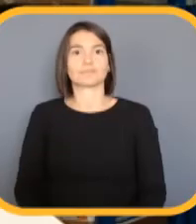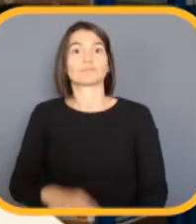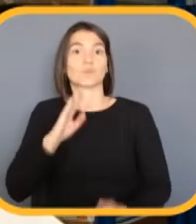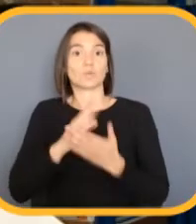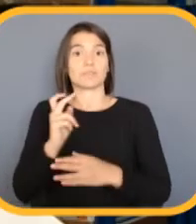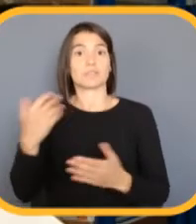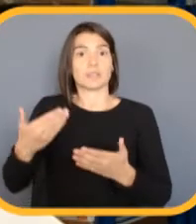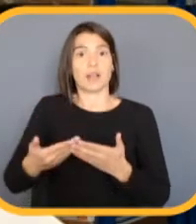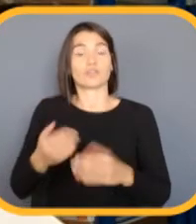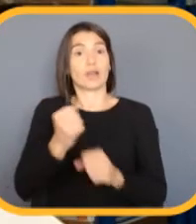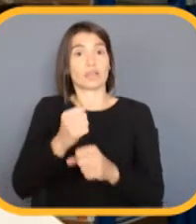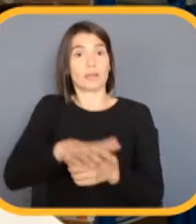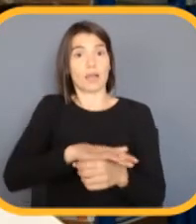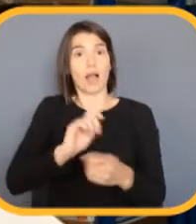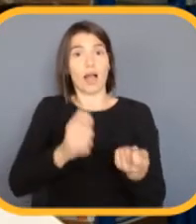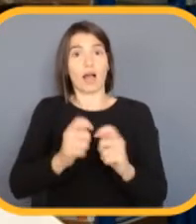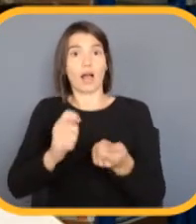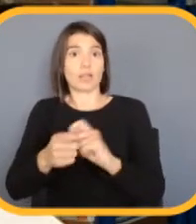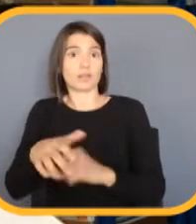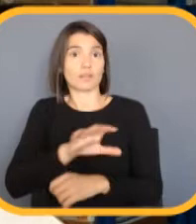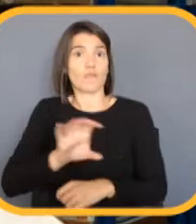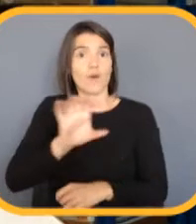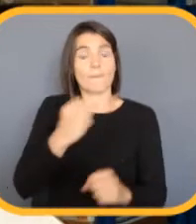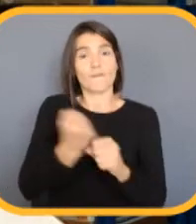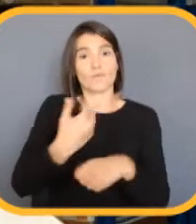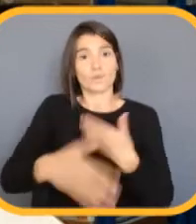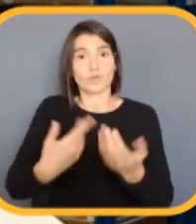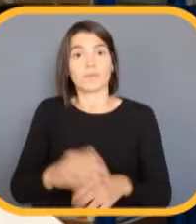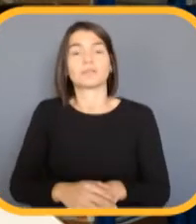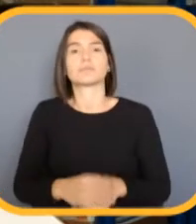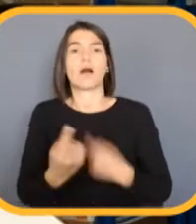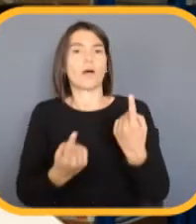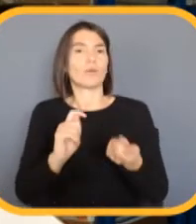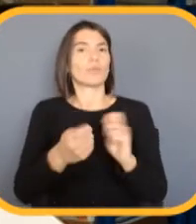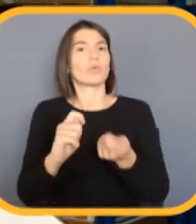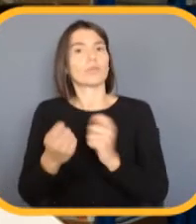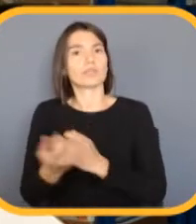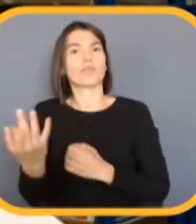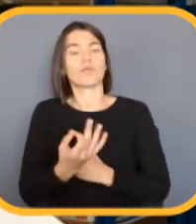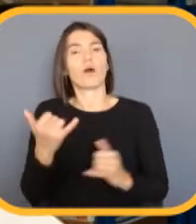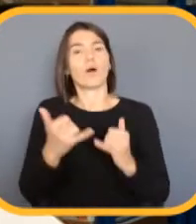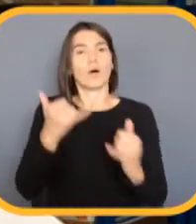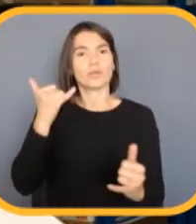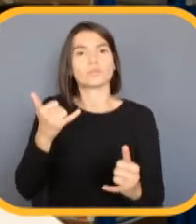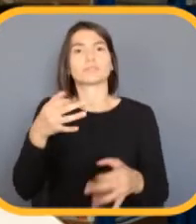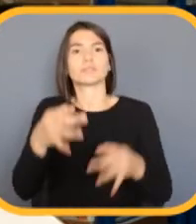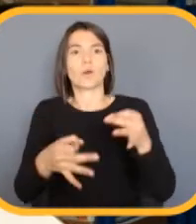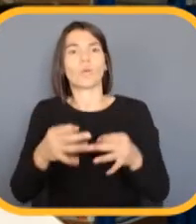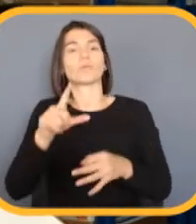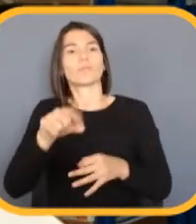Nos últimos anos, o mundo do trabalho tem-se feito alterações nas dinâmicas de funcionamento. Algumas das mudanças passam pela automação